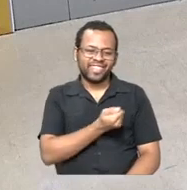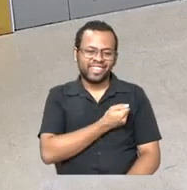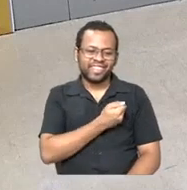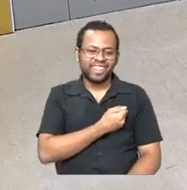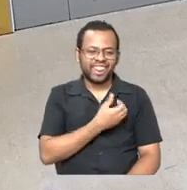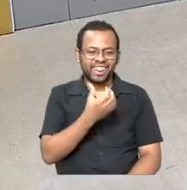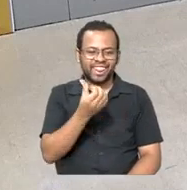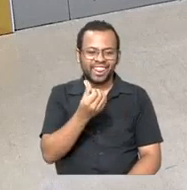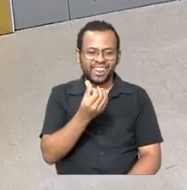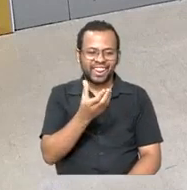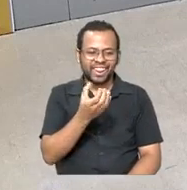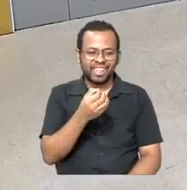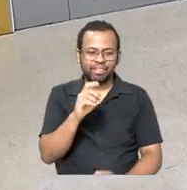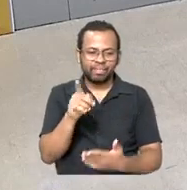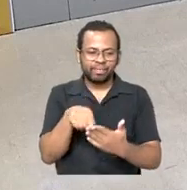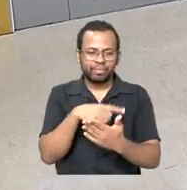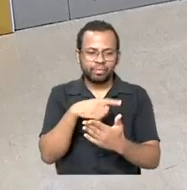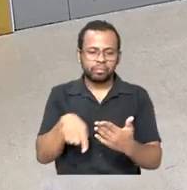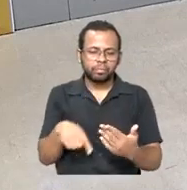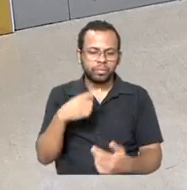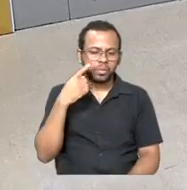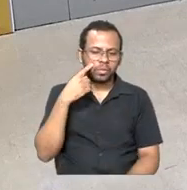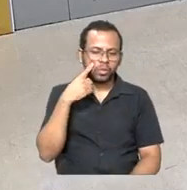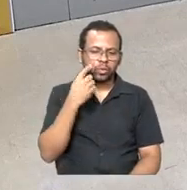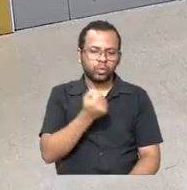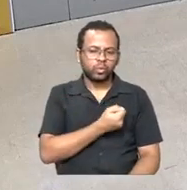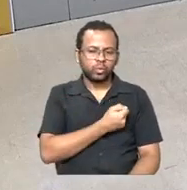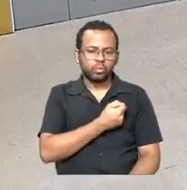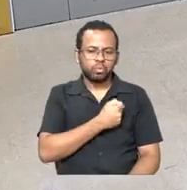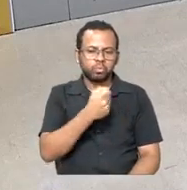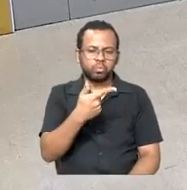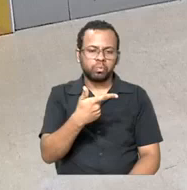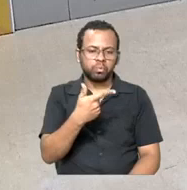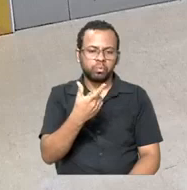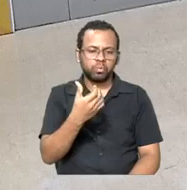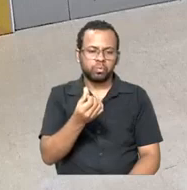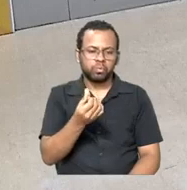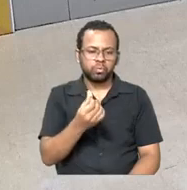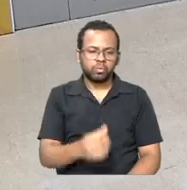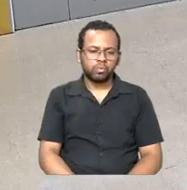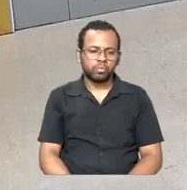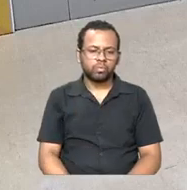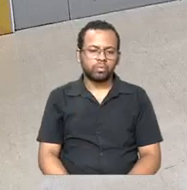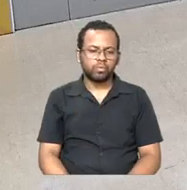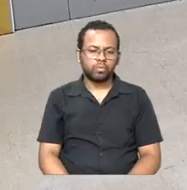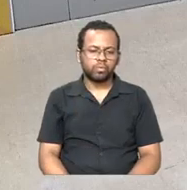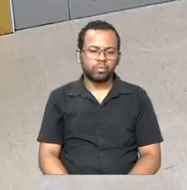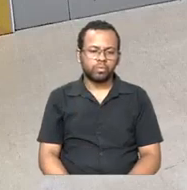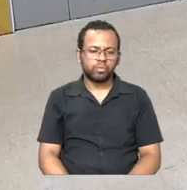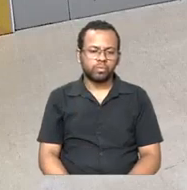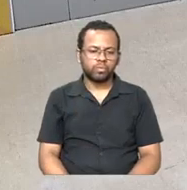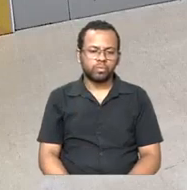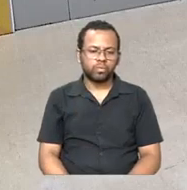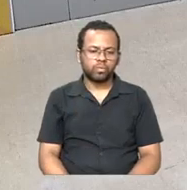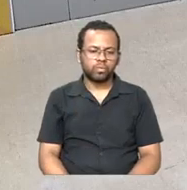e confere que o 26 é a bola da vez